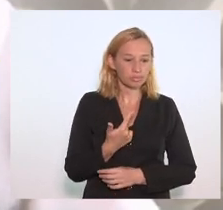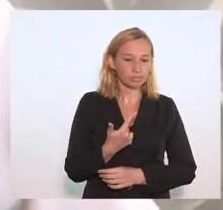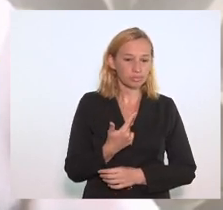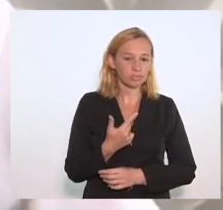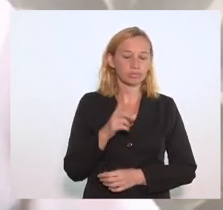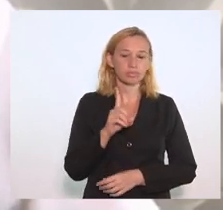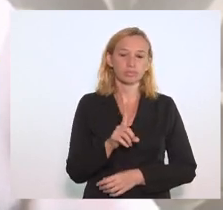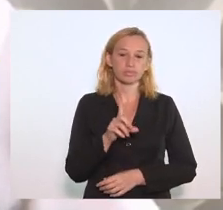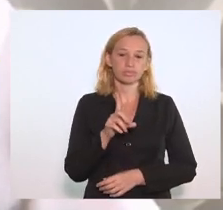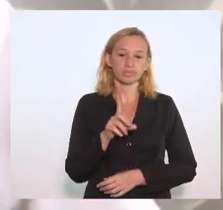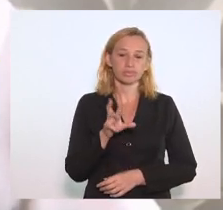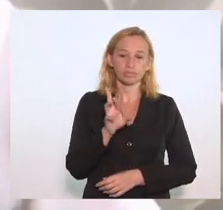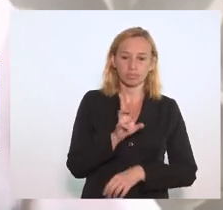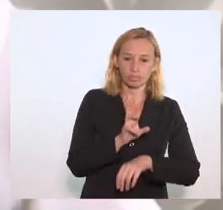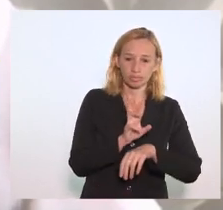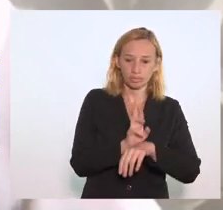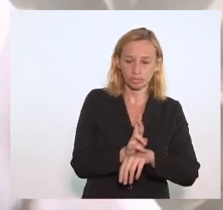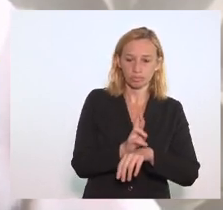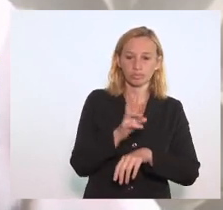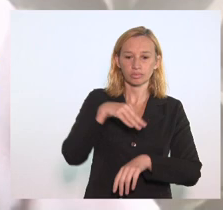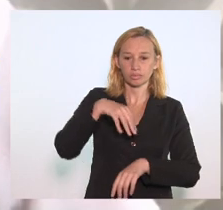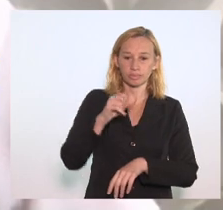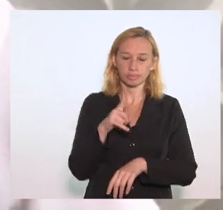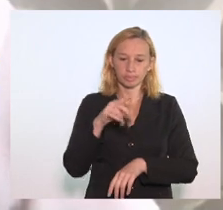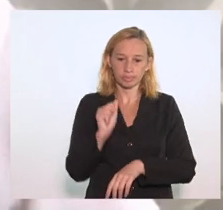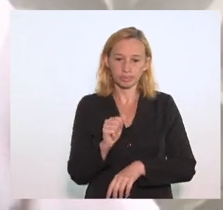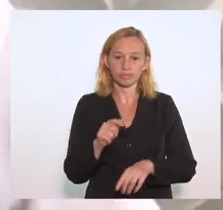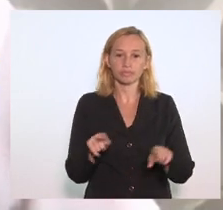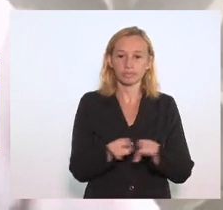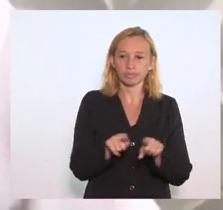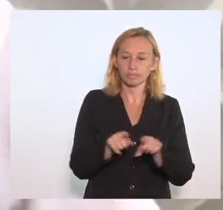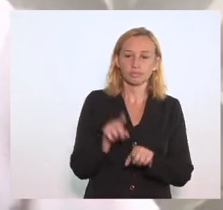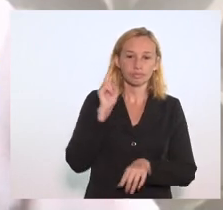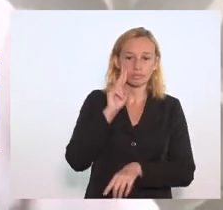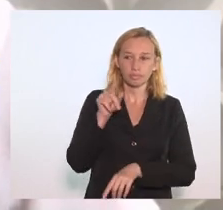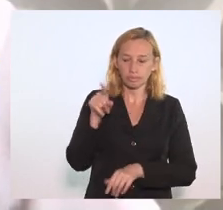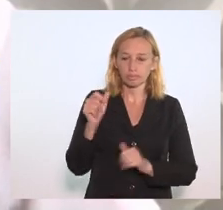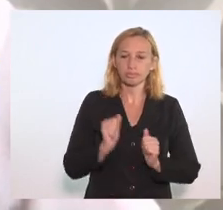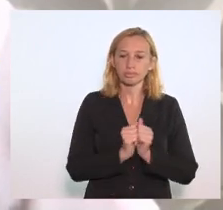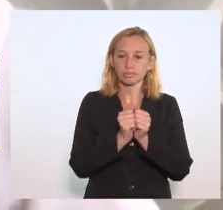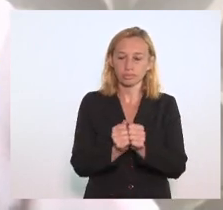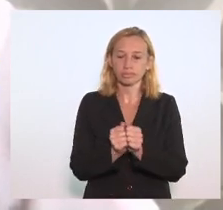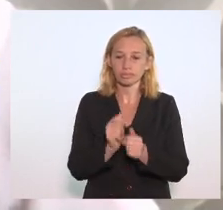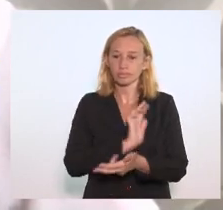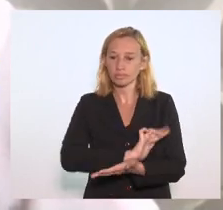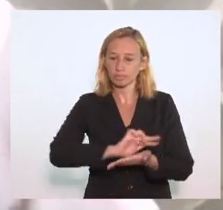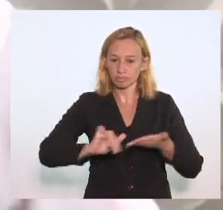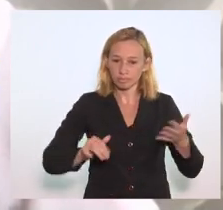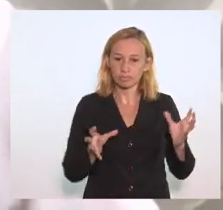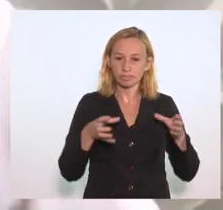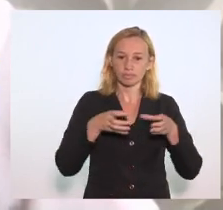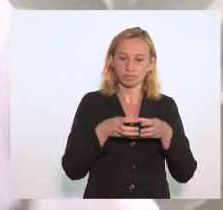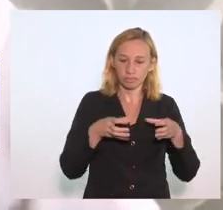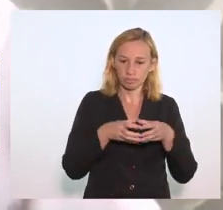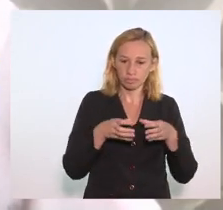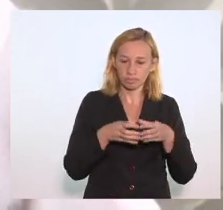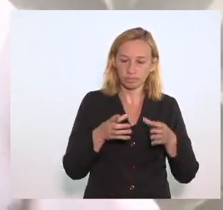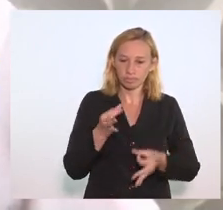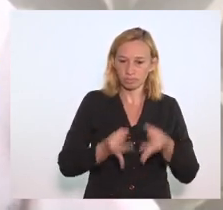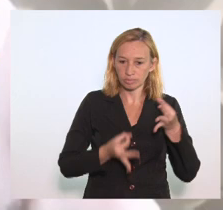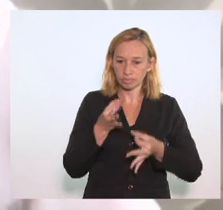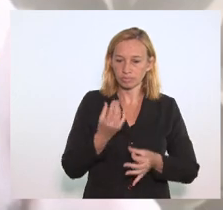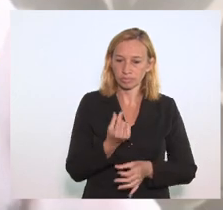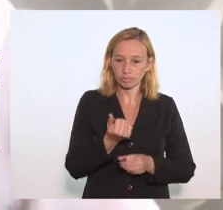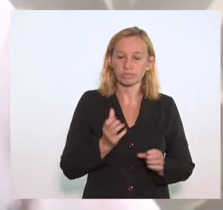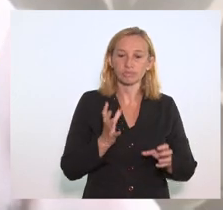da doutora Magda e lembrava também que ela esteve conosco em várias audiências da Comissão de Tributação e